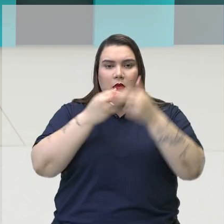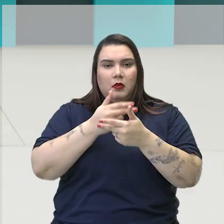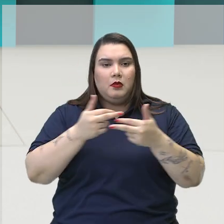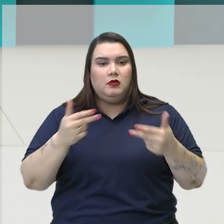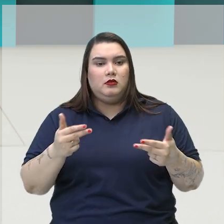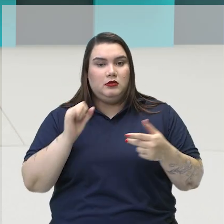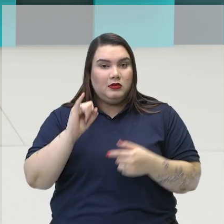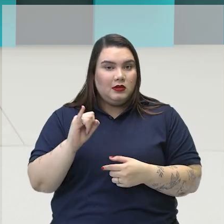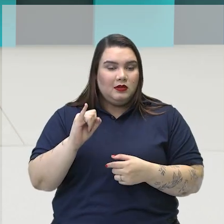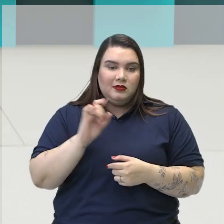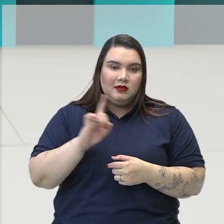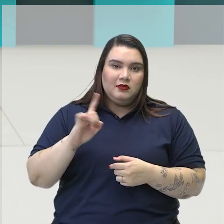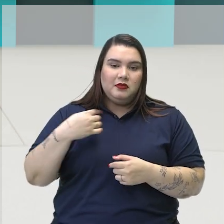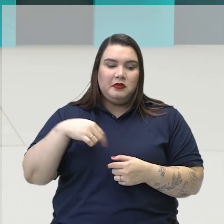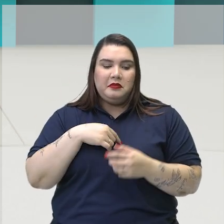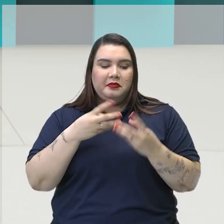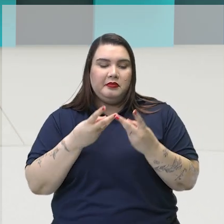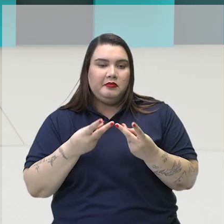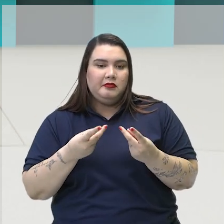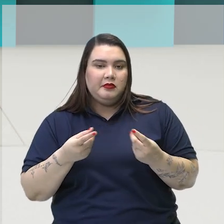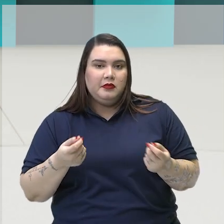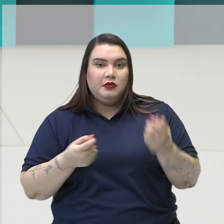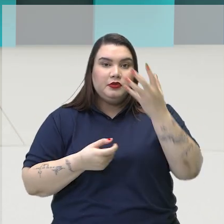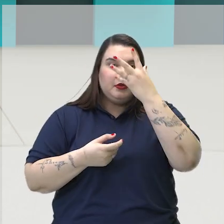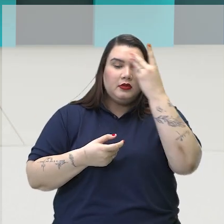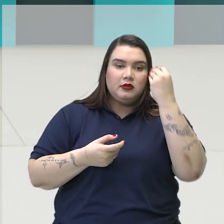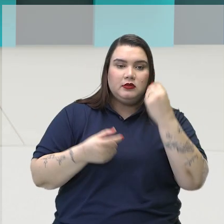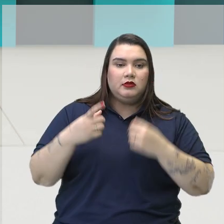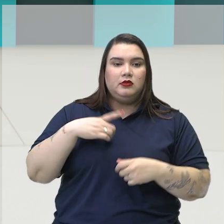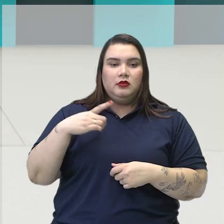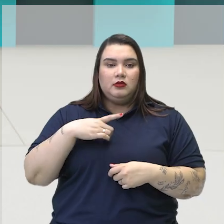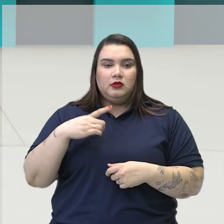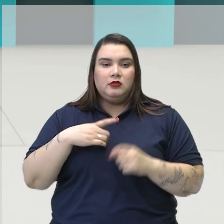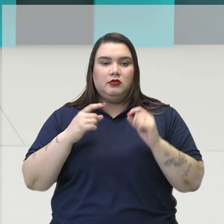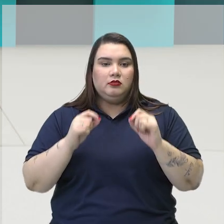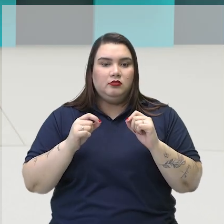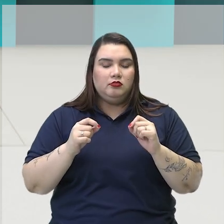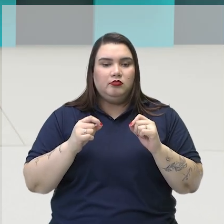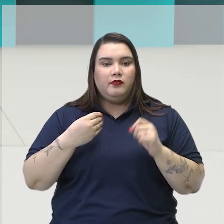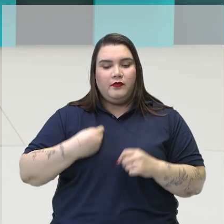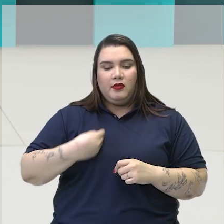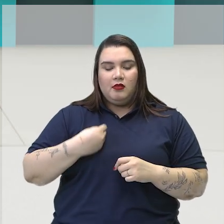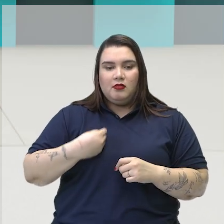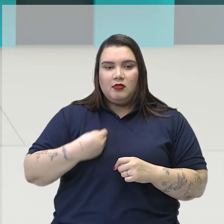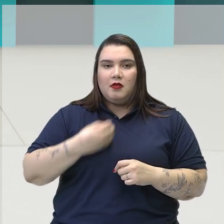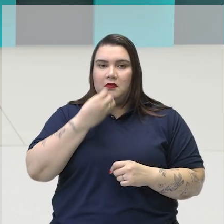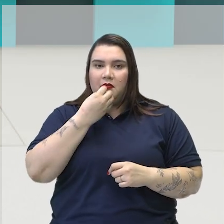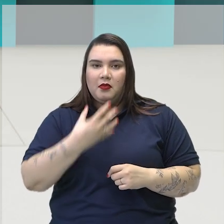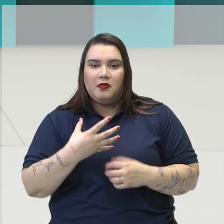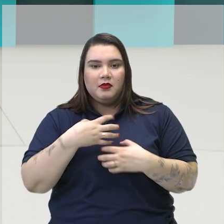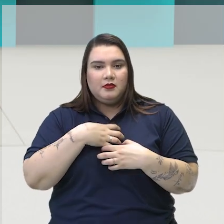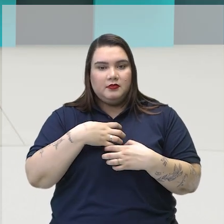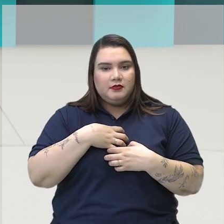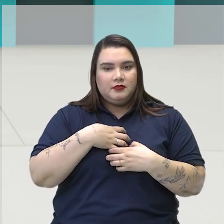porque senão nós vamos ficando rasos e esquecendo que existe um mar dentro de nós.